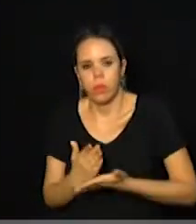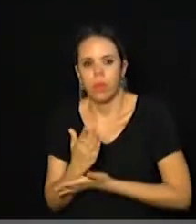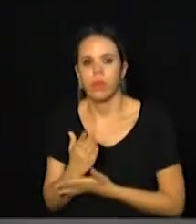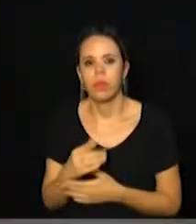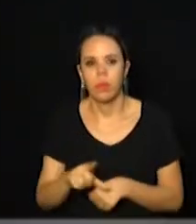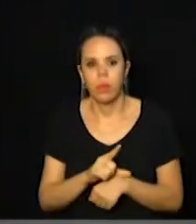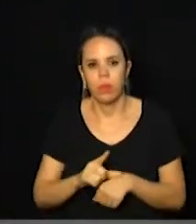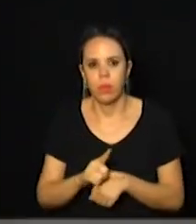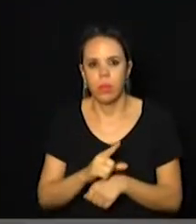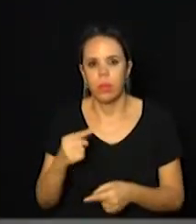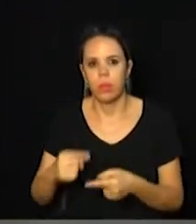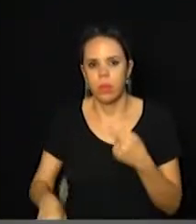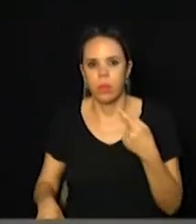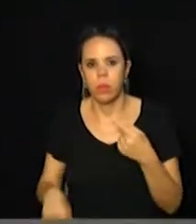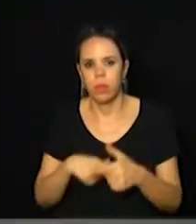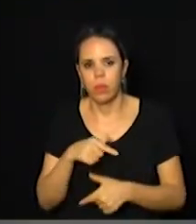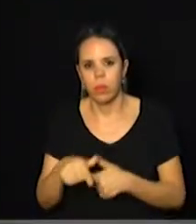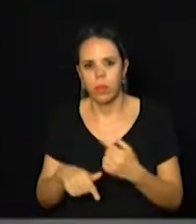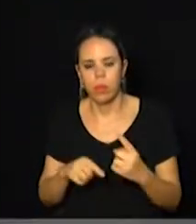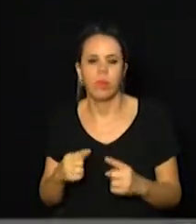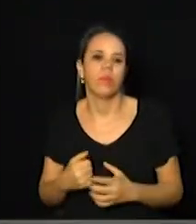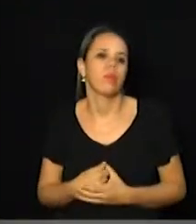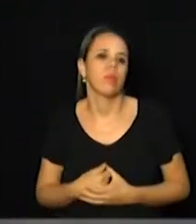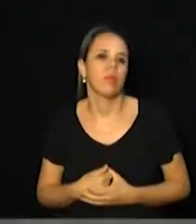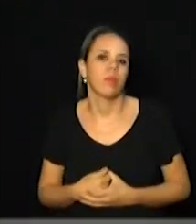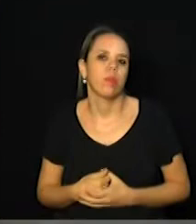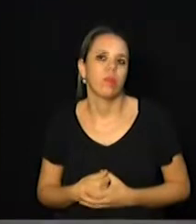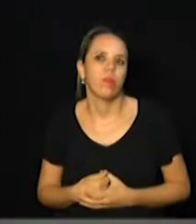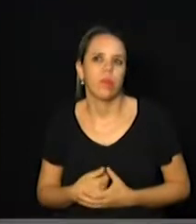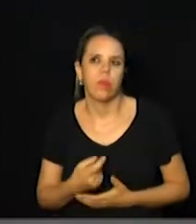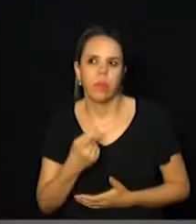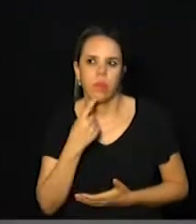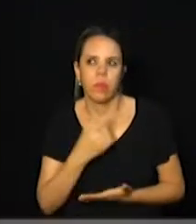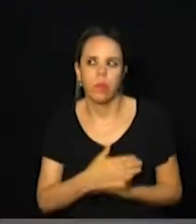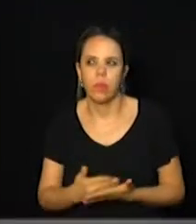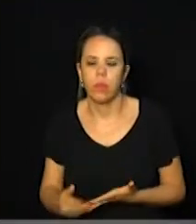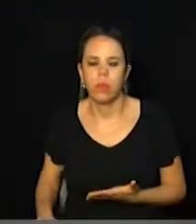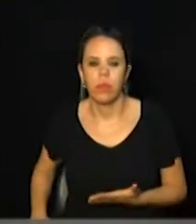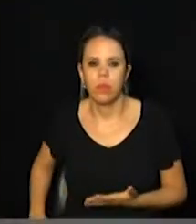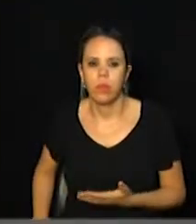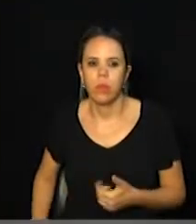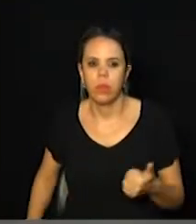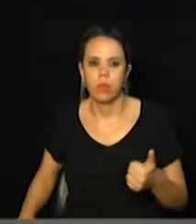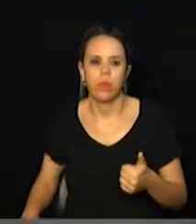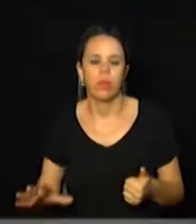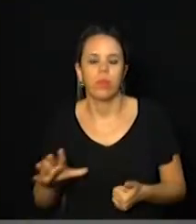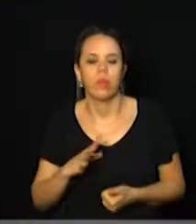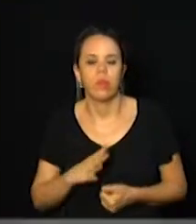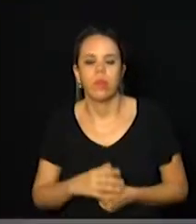uma legislação proibindo ao serviço da começou em Campinas e aqui não foi a primeira cidade e